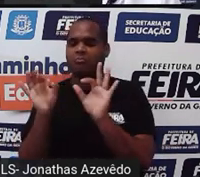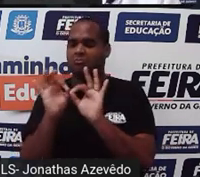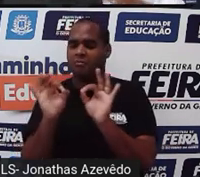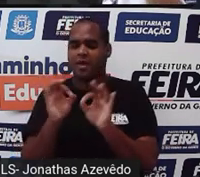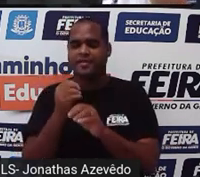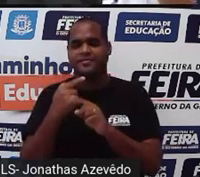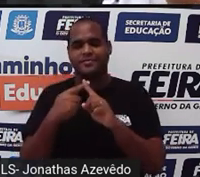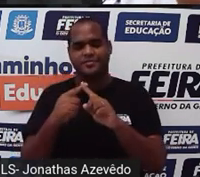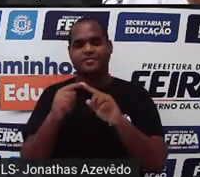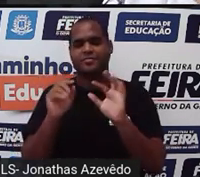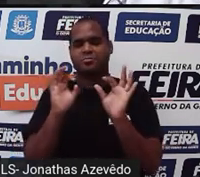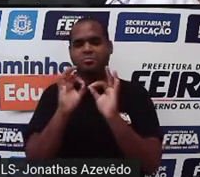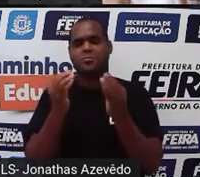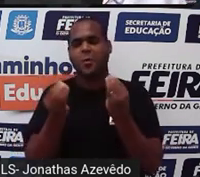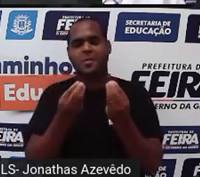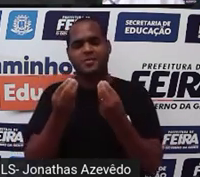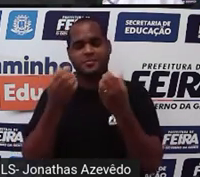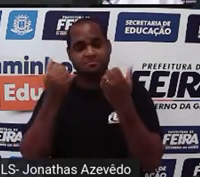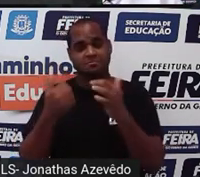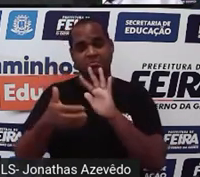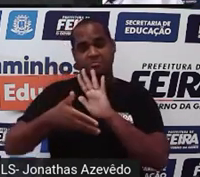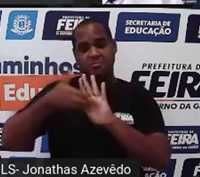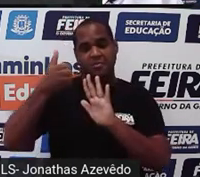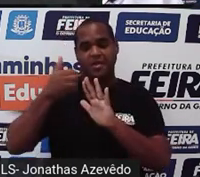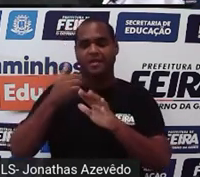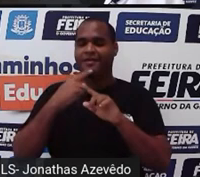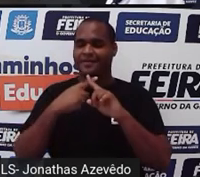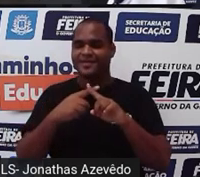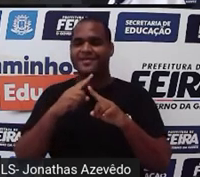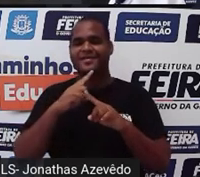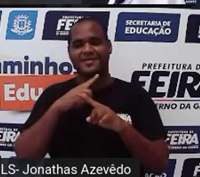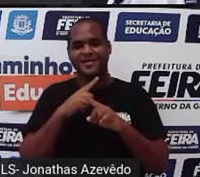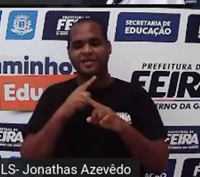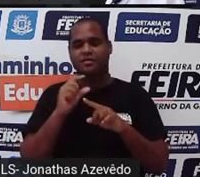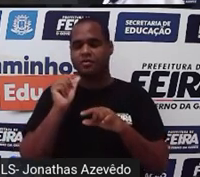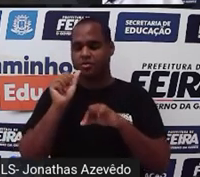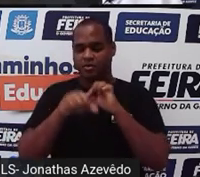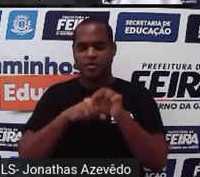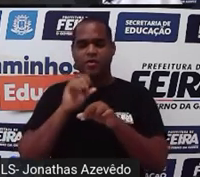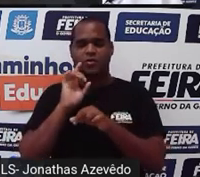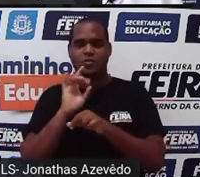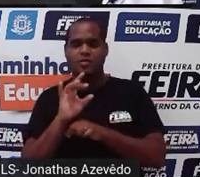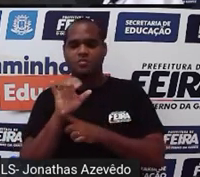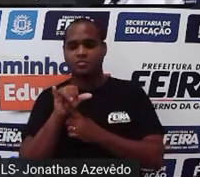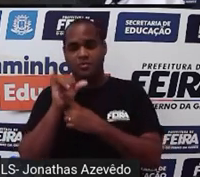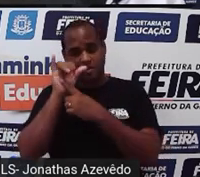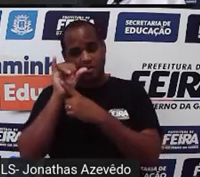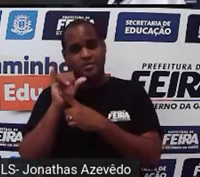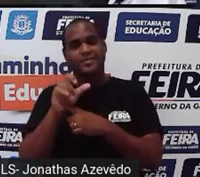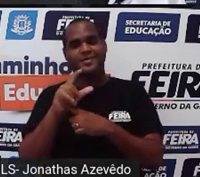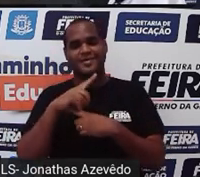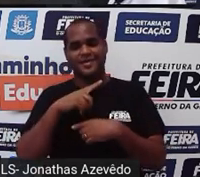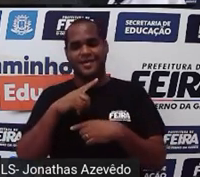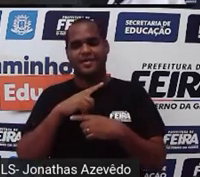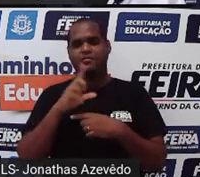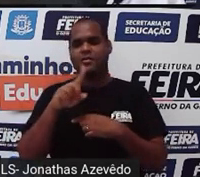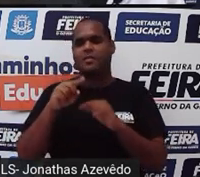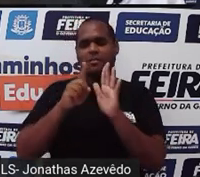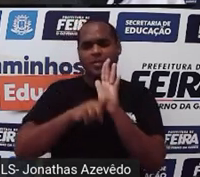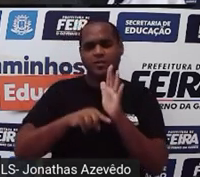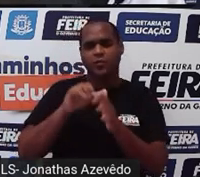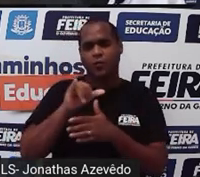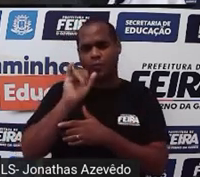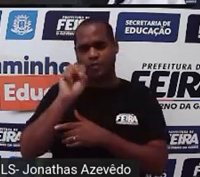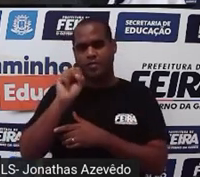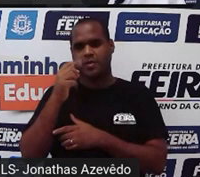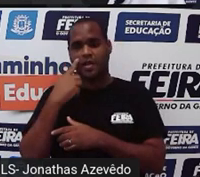nada é difícil então anula a letra x Só fico com a parte do y -12 y ou